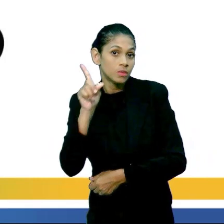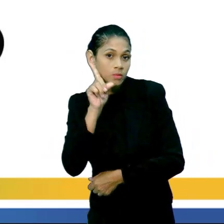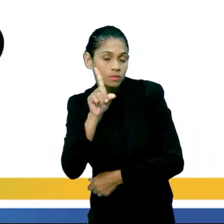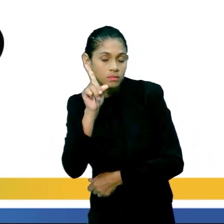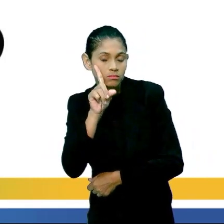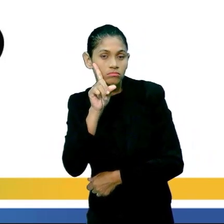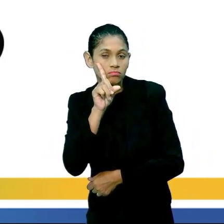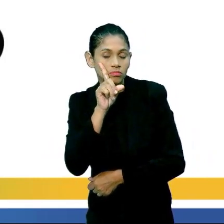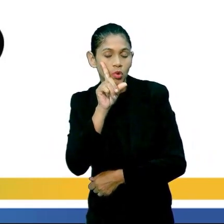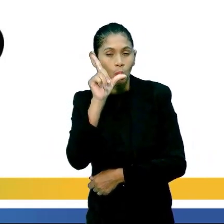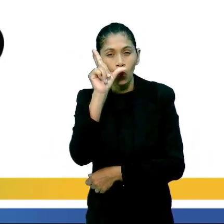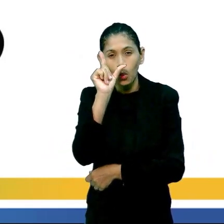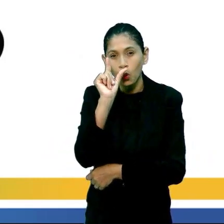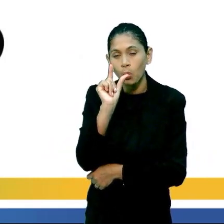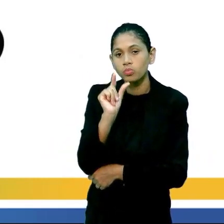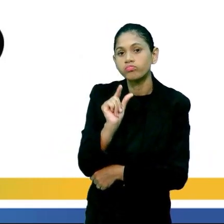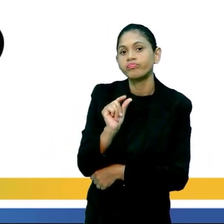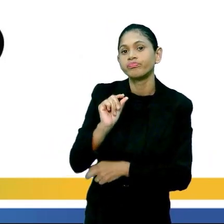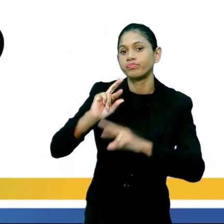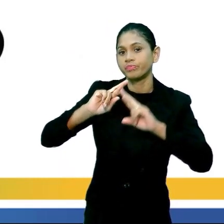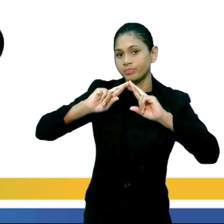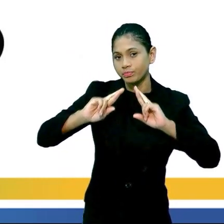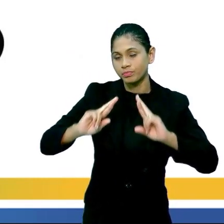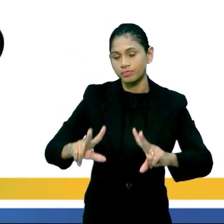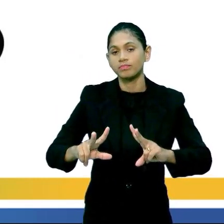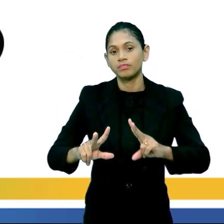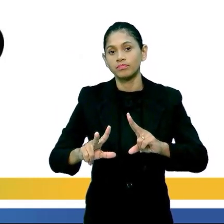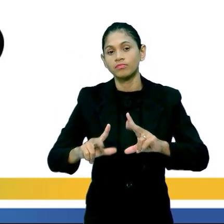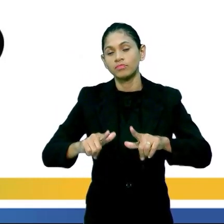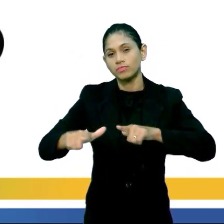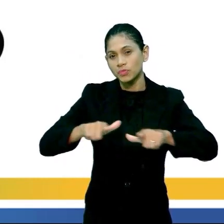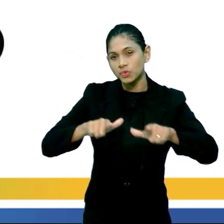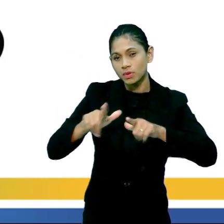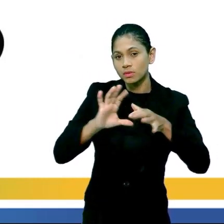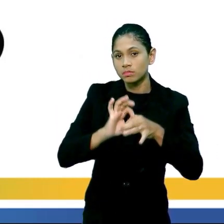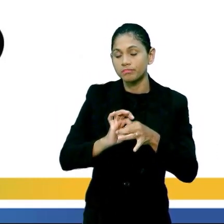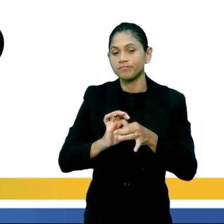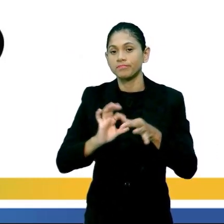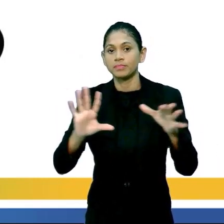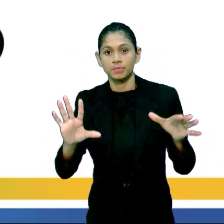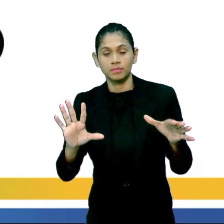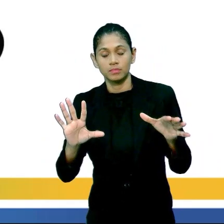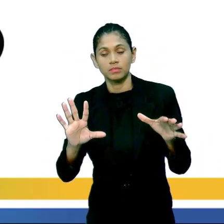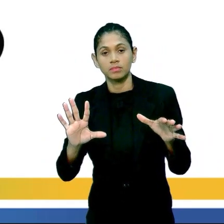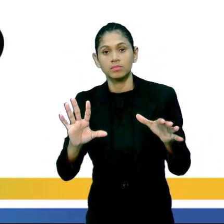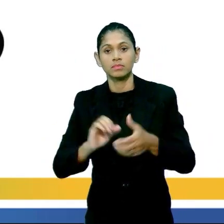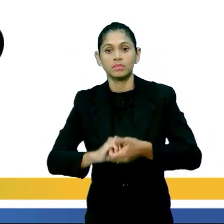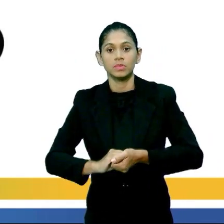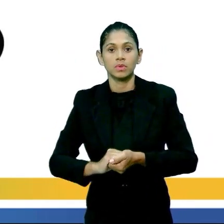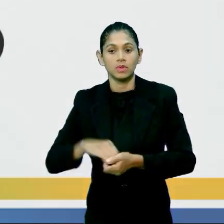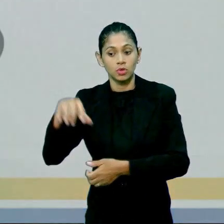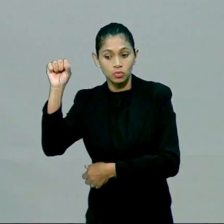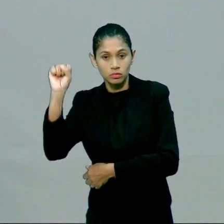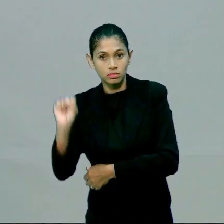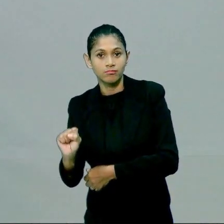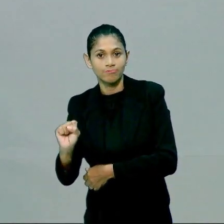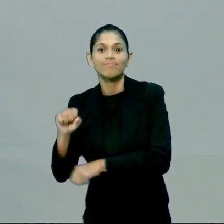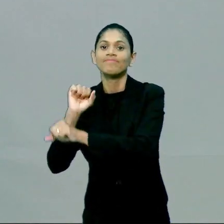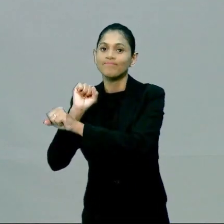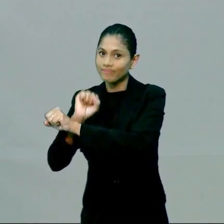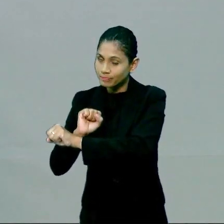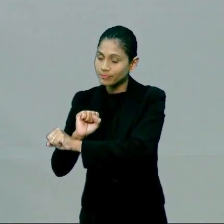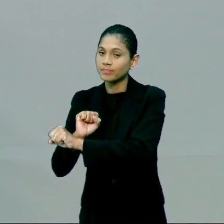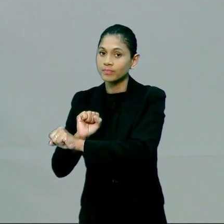um pouquinho diferente, né? A parte norte era de mão de obra livre e a parte sul dos Estados Unidos era escrava. Mas,